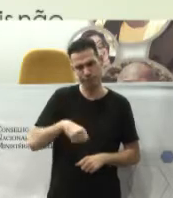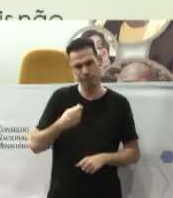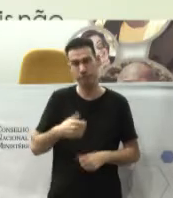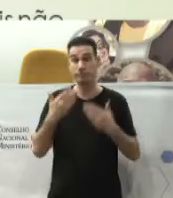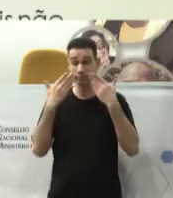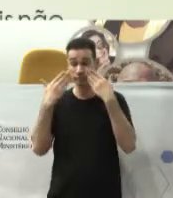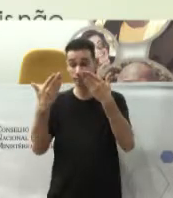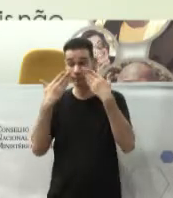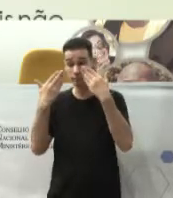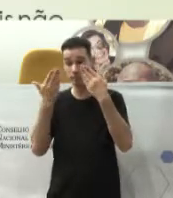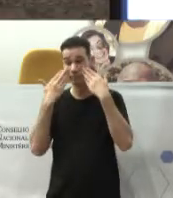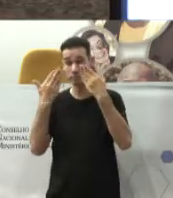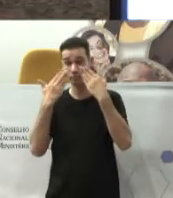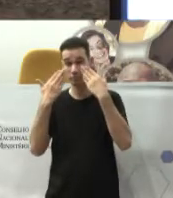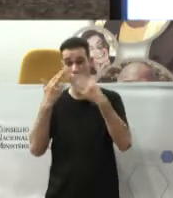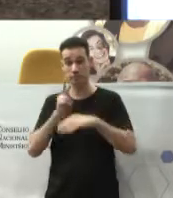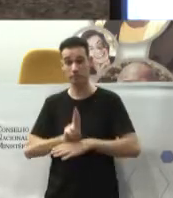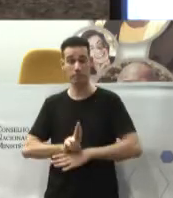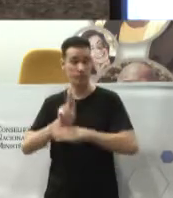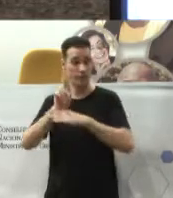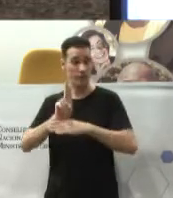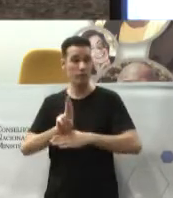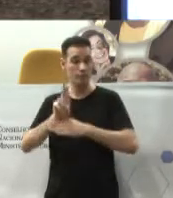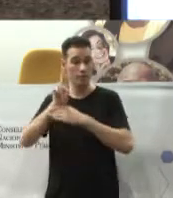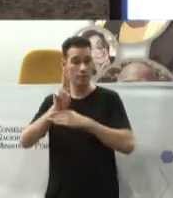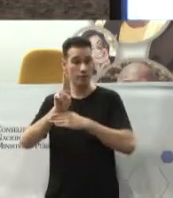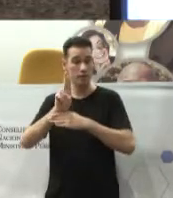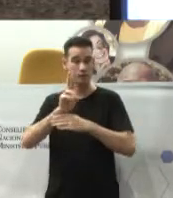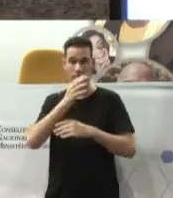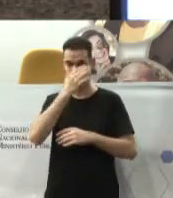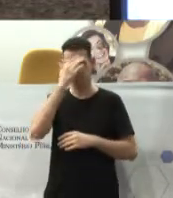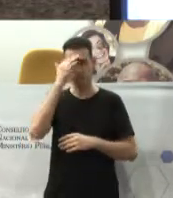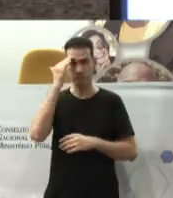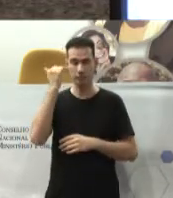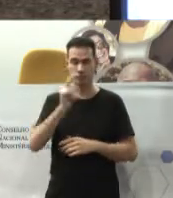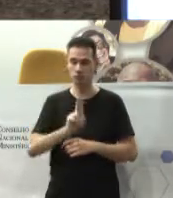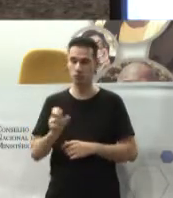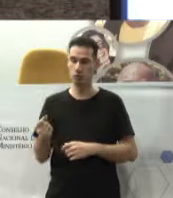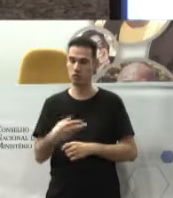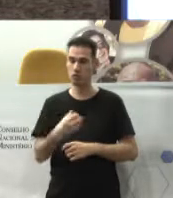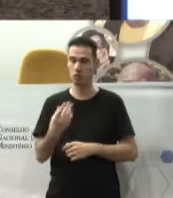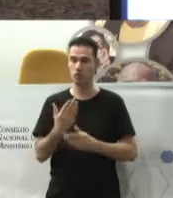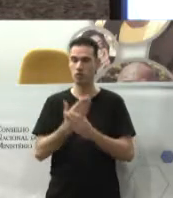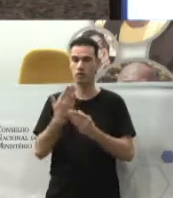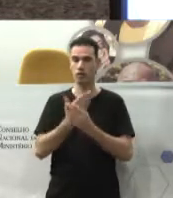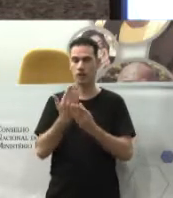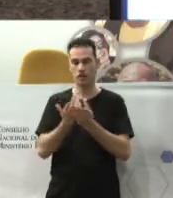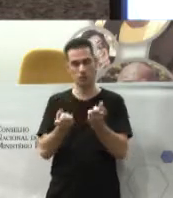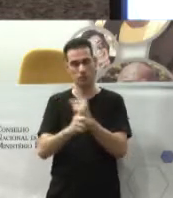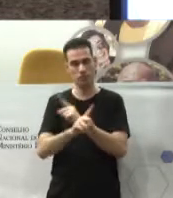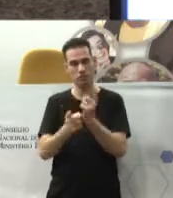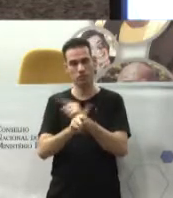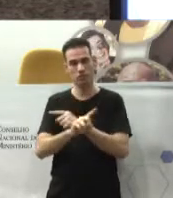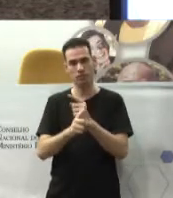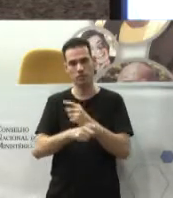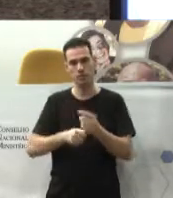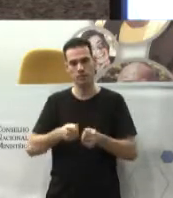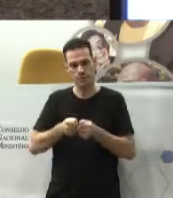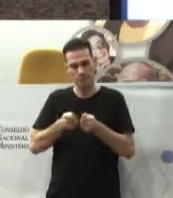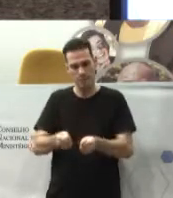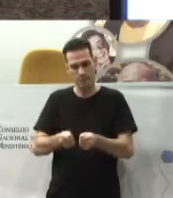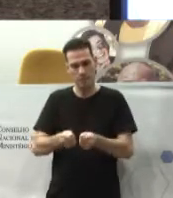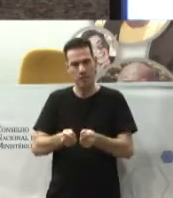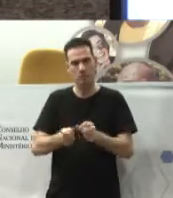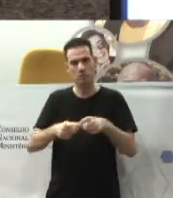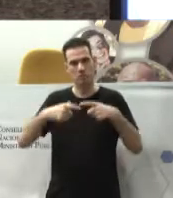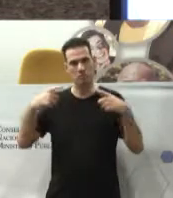representação argumentativa, que é um nome novo para o processo em contraditório, um contraditório reforçado e ampliado com aqueles